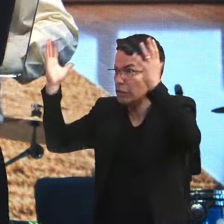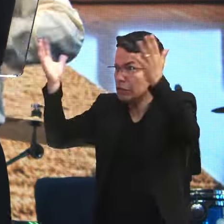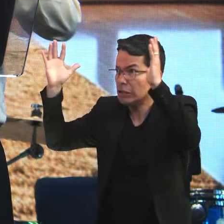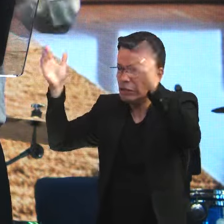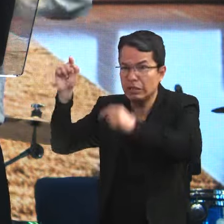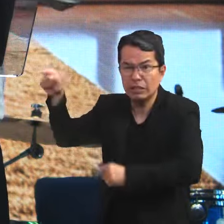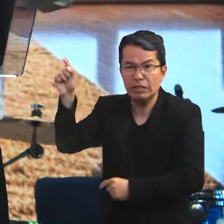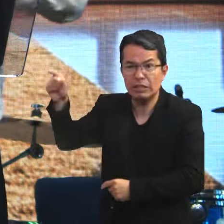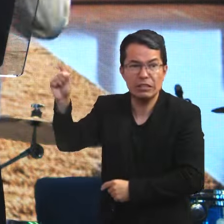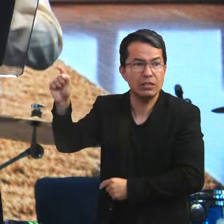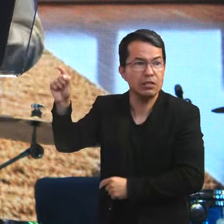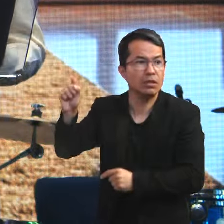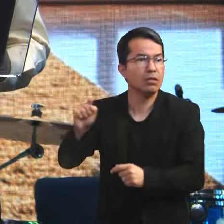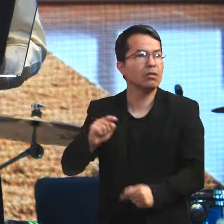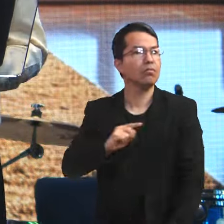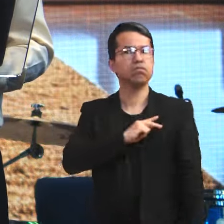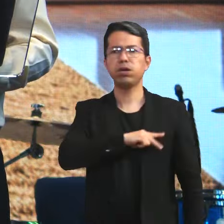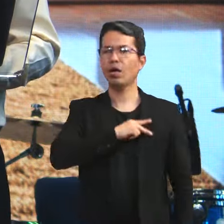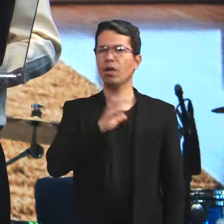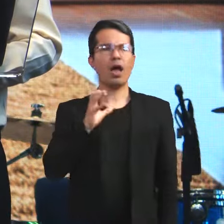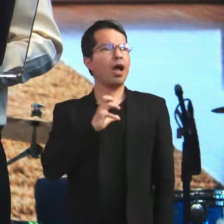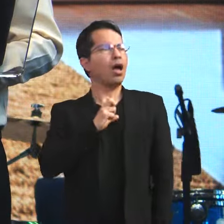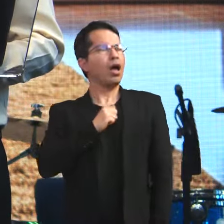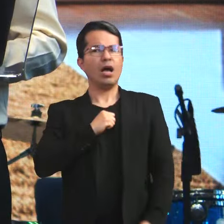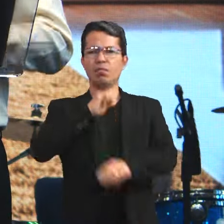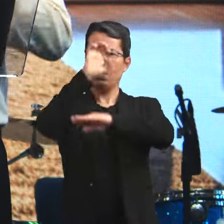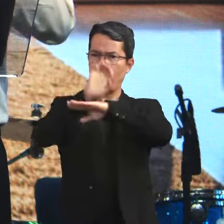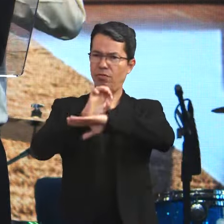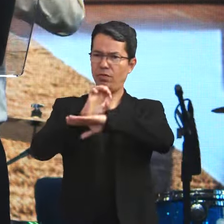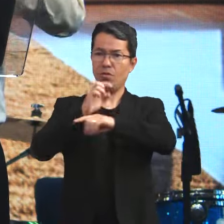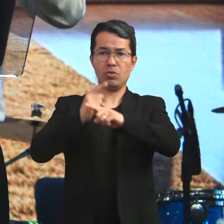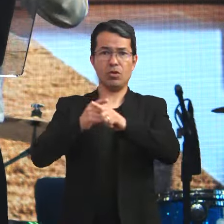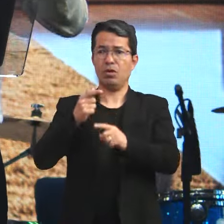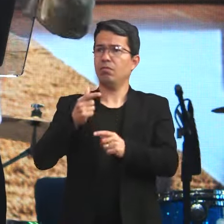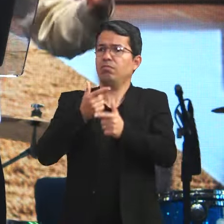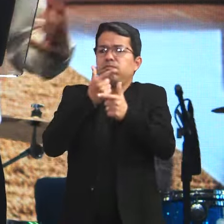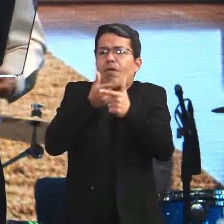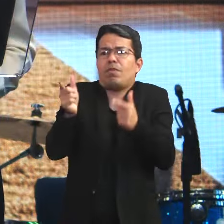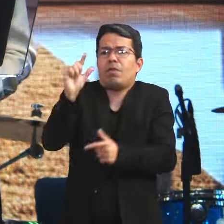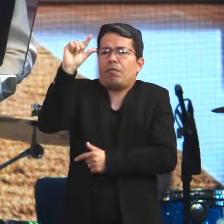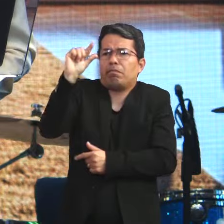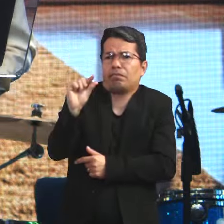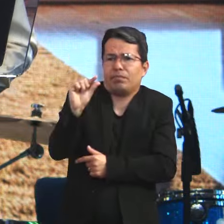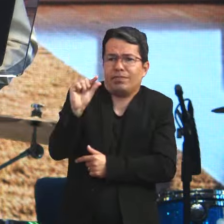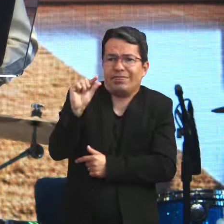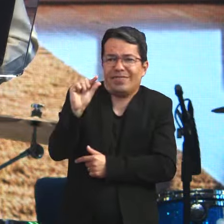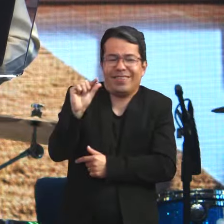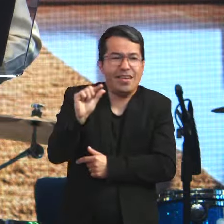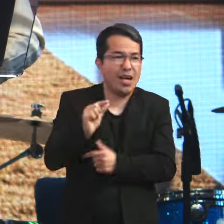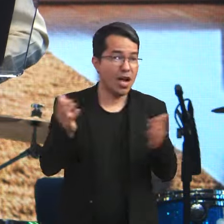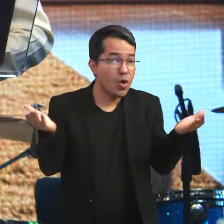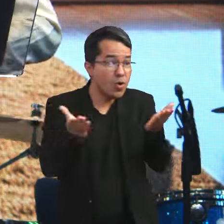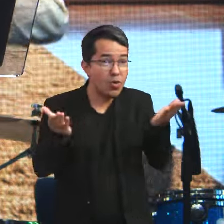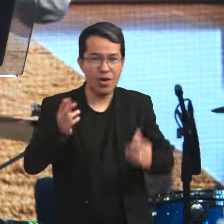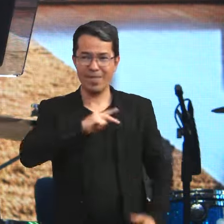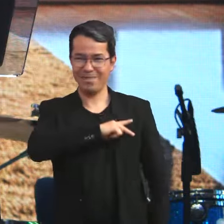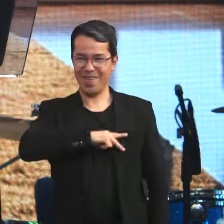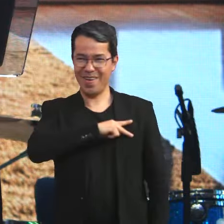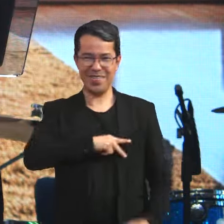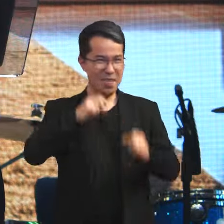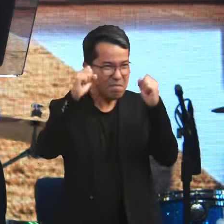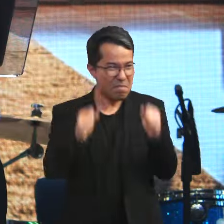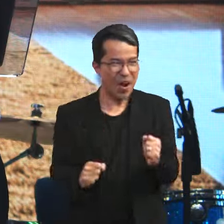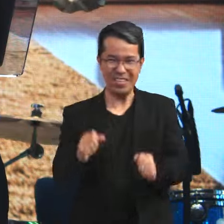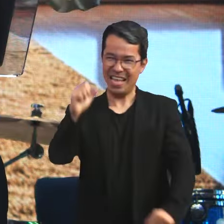conflito era lugar ide foi o lugar ideal para podar para poder se aposentar